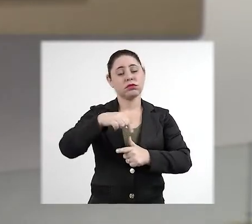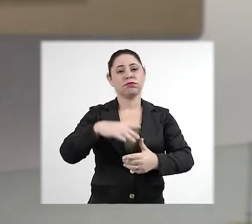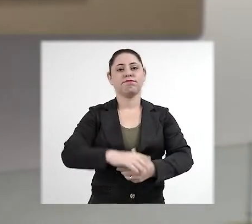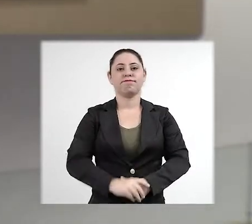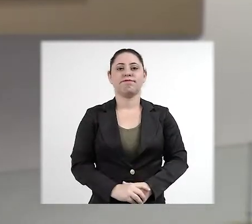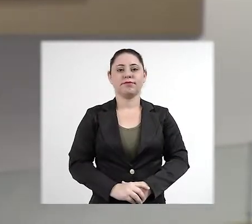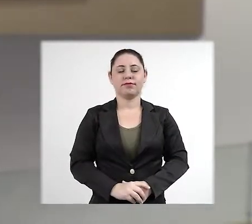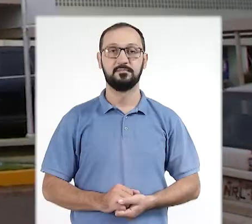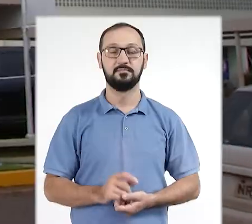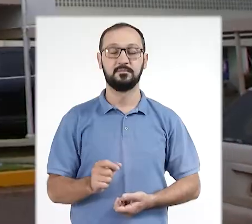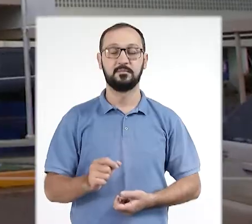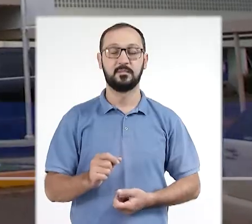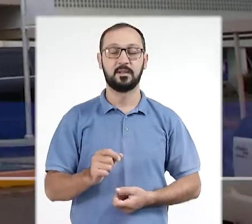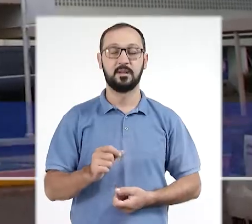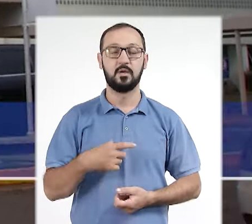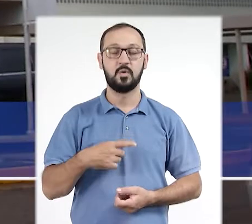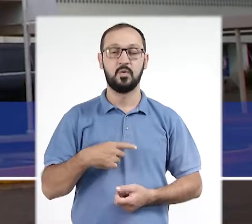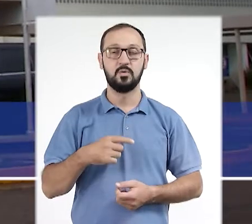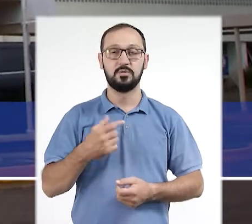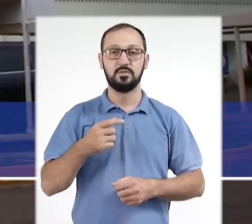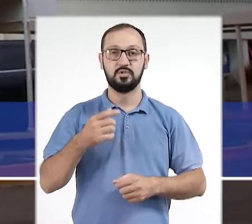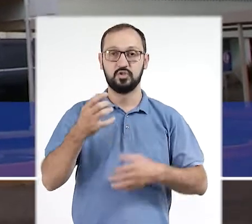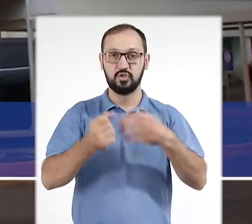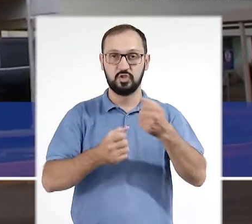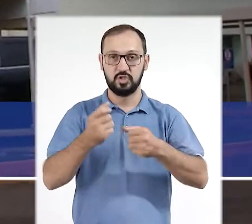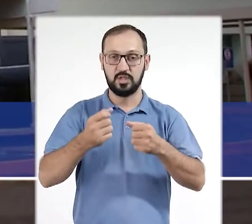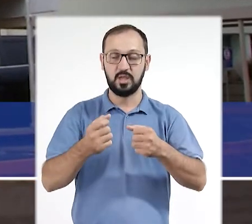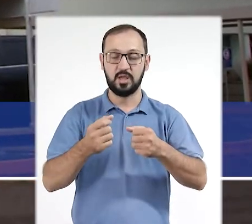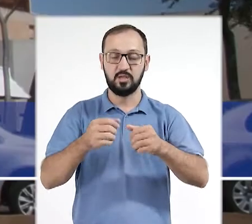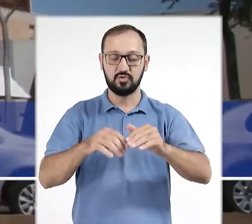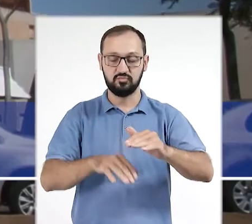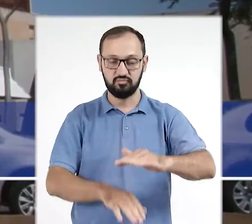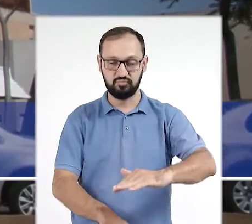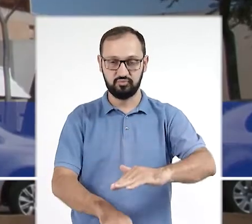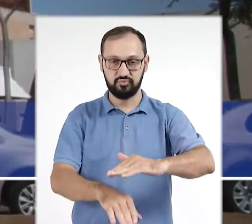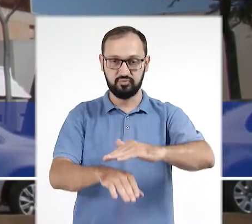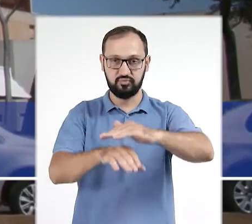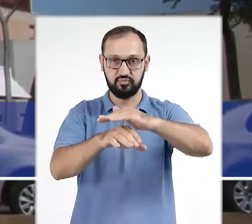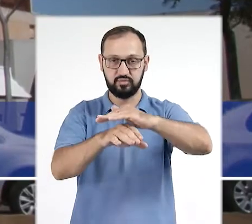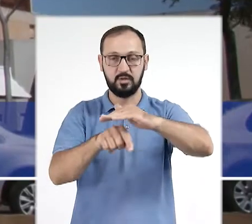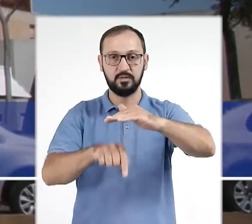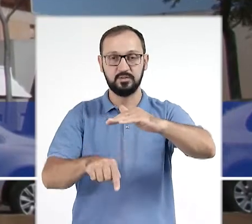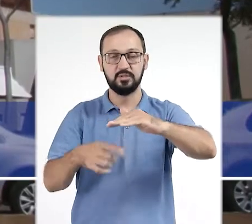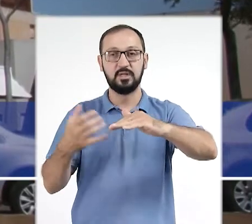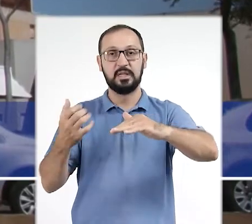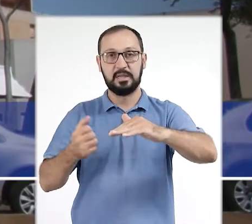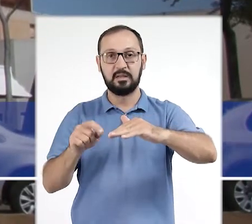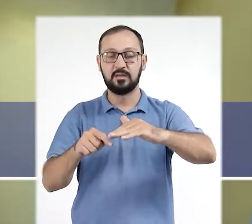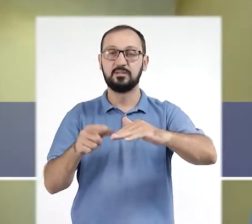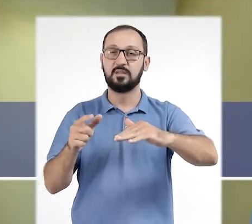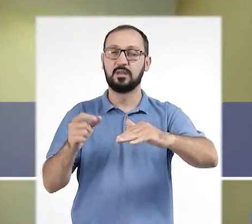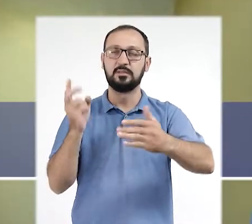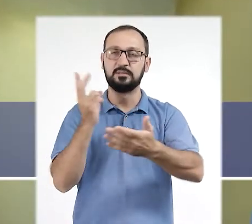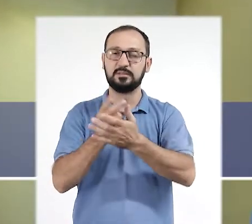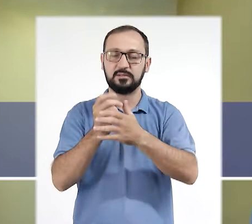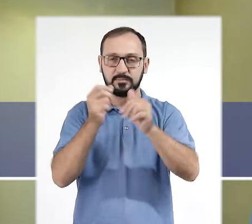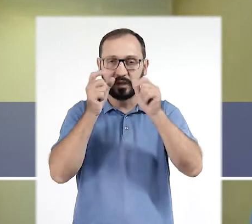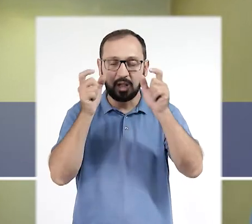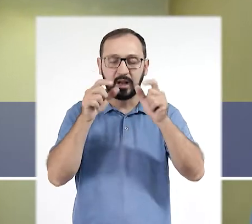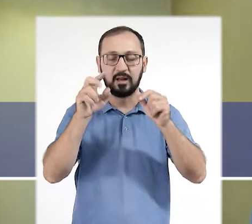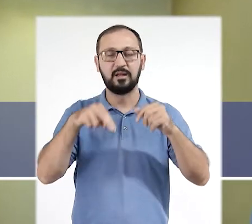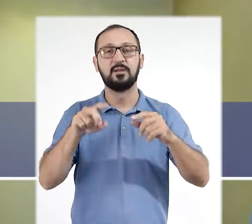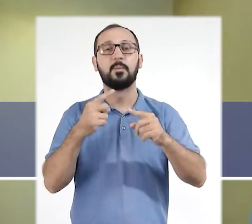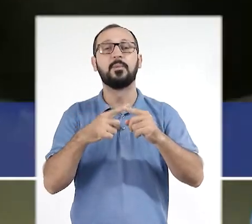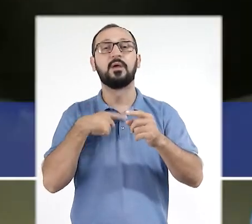de âmbito estadual. A realidade dos estoques de leite nos hospitais de Mato Grosso do Sul é de constante